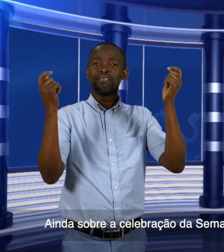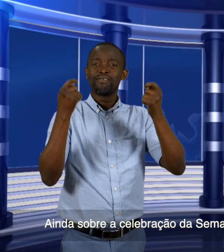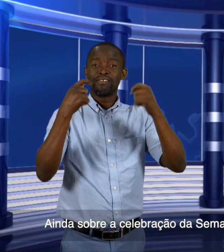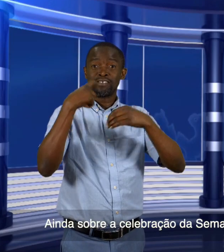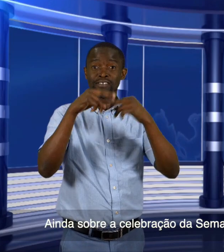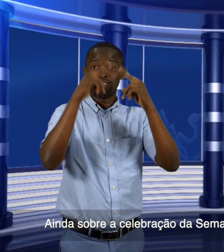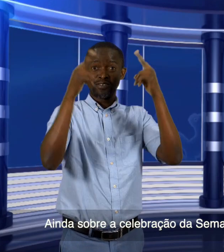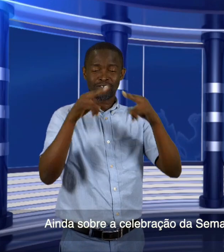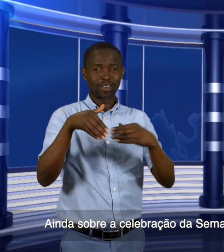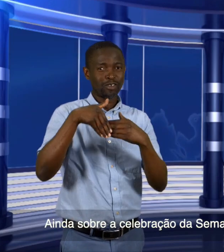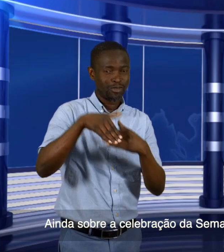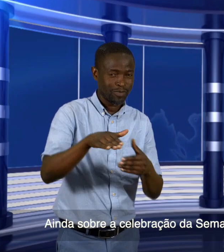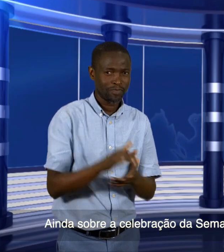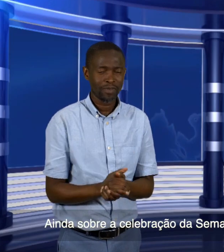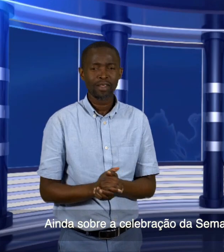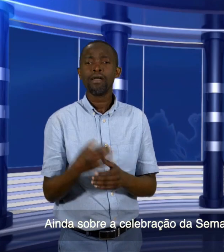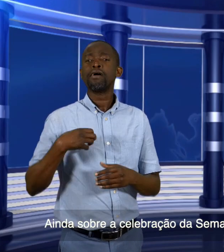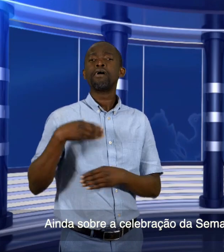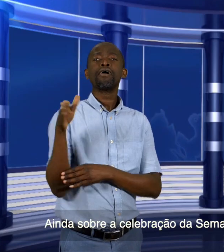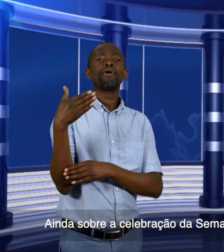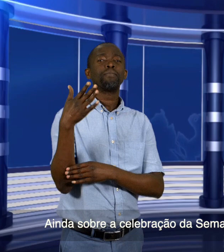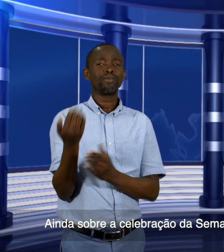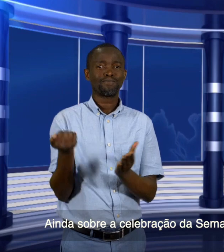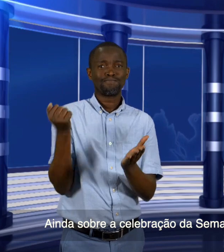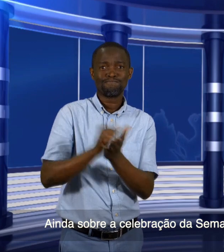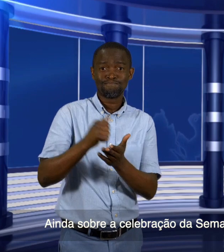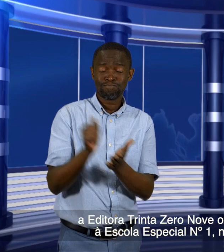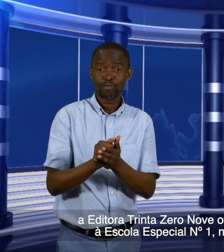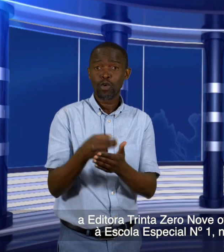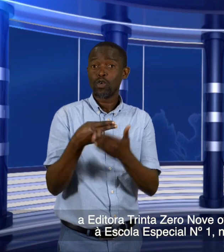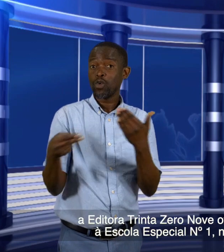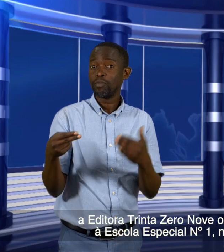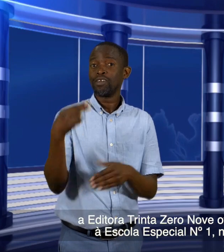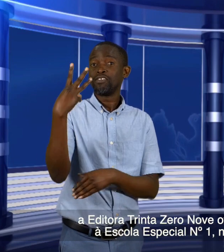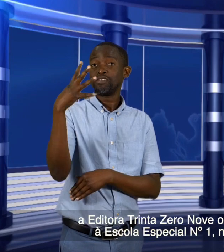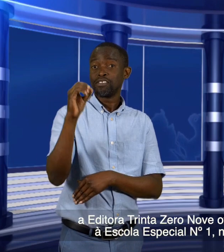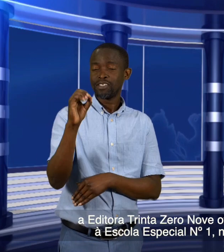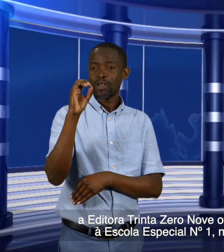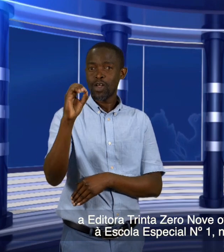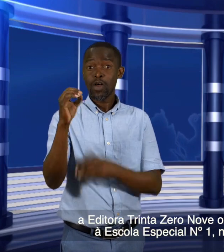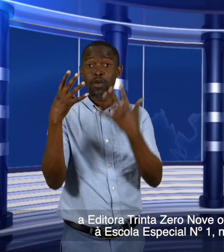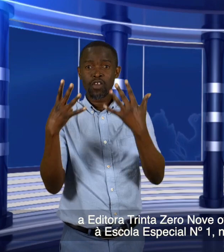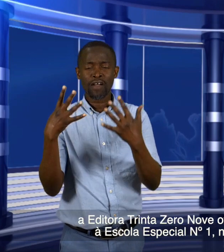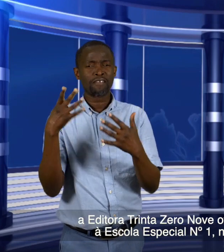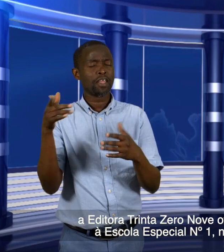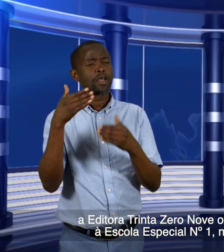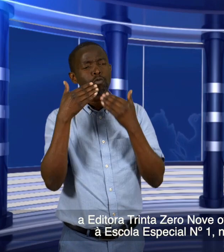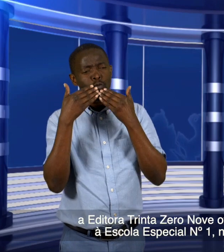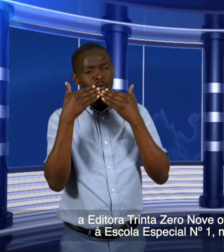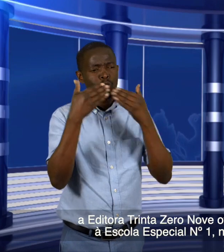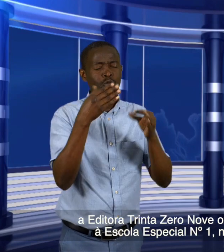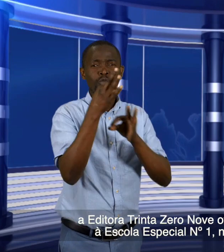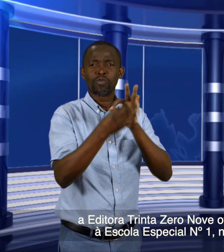Ainda sobre a celebração da Semana Internacional dos Surdos, a editora 3009